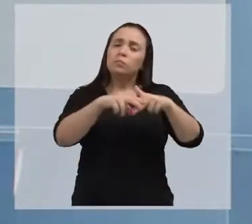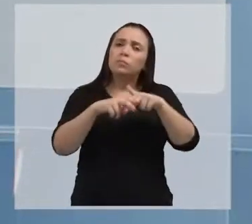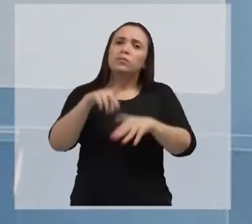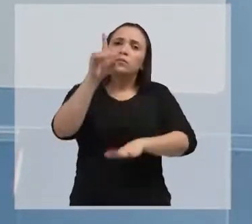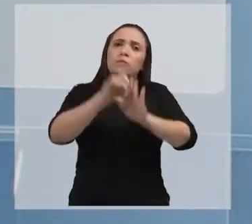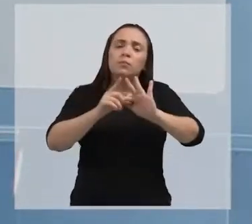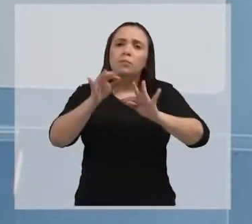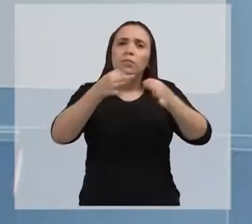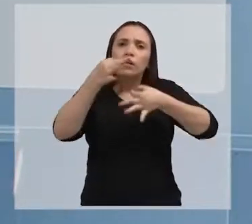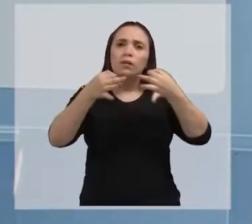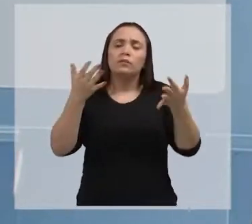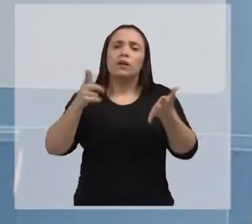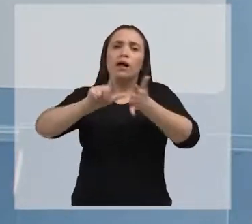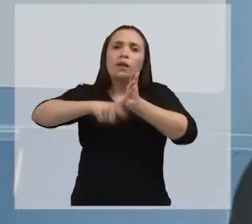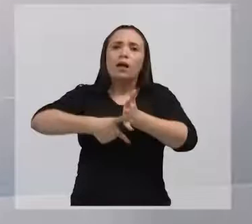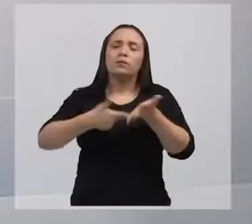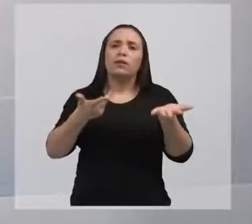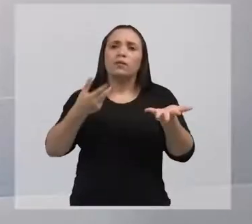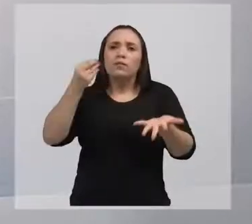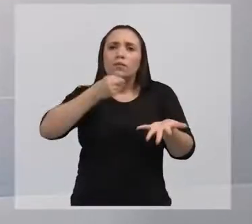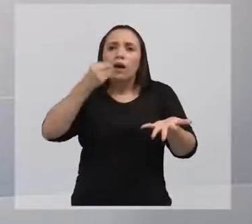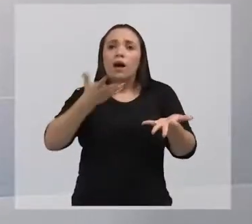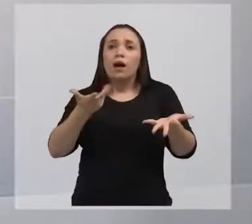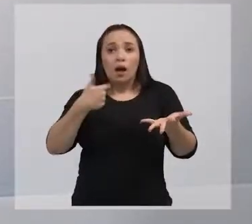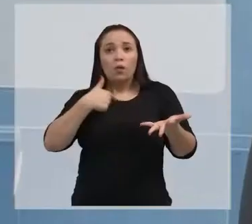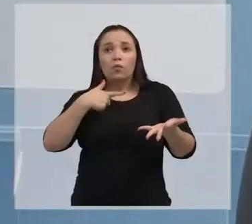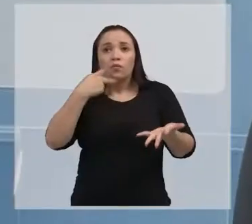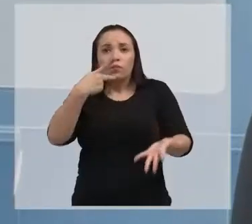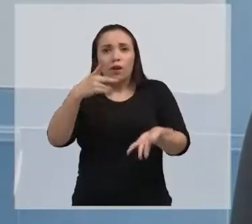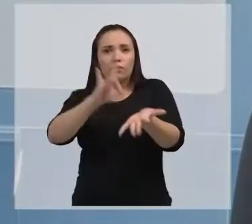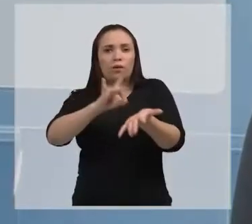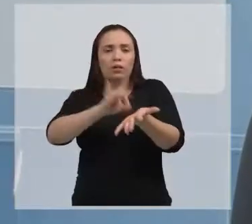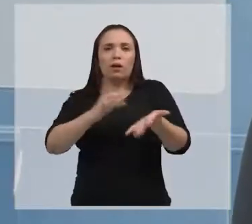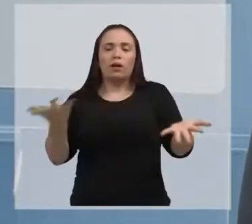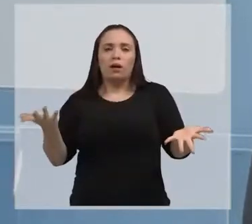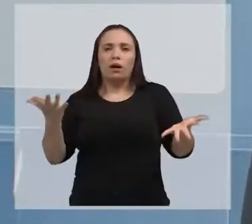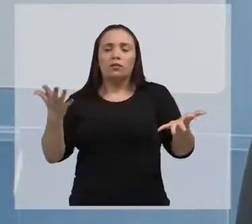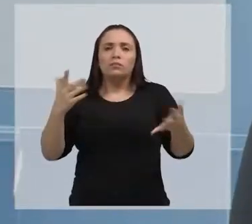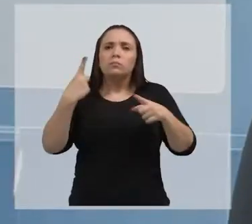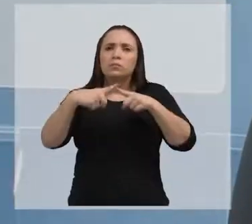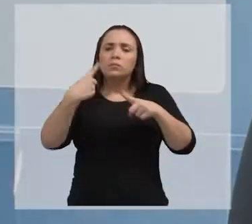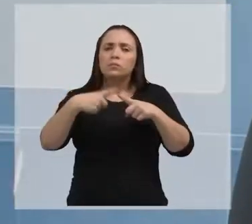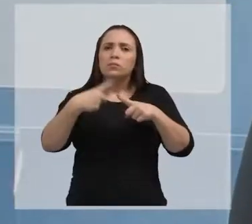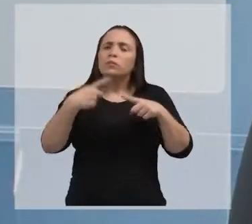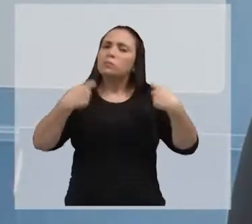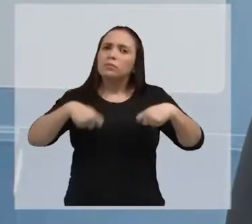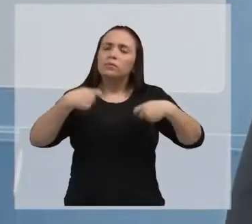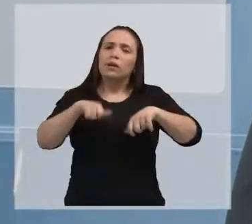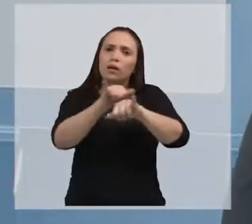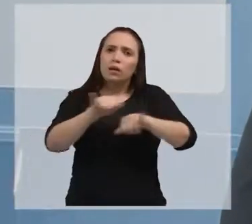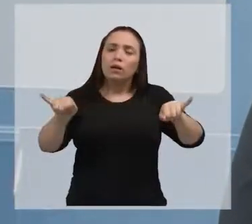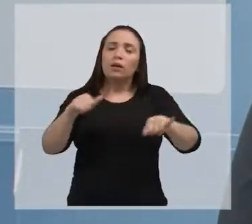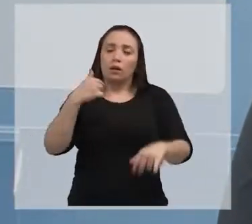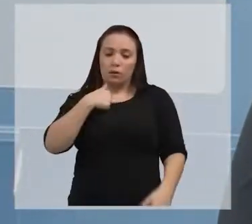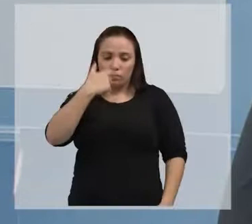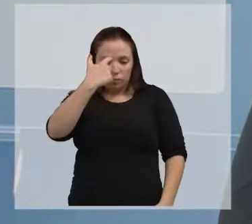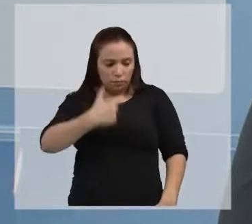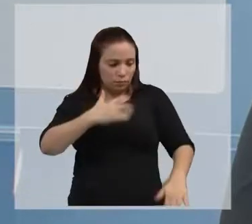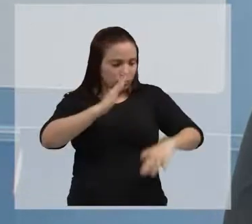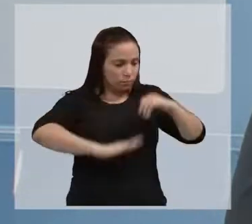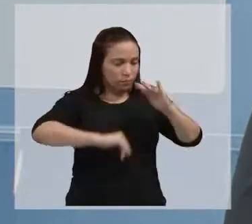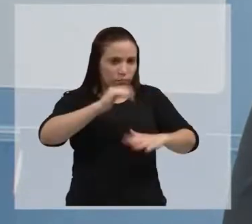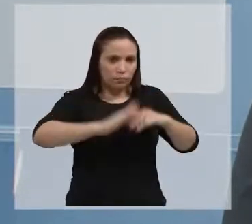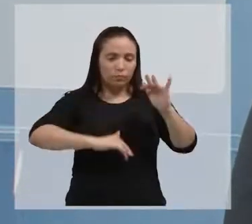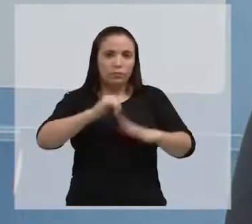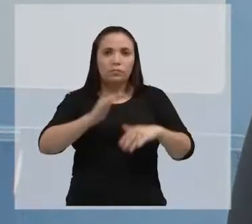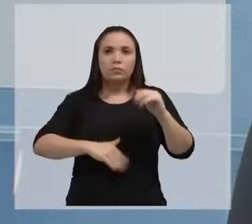são fracas. Agora, Carlos, aproveitando... Eu estou aqui cortando na carne, né, Luiz? Nós estamos aqui cortando na carne. Deixa eu aproveitar... Essa é a minha profissão. E eu